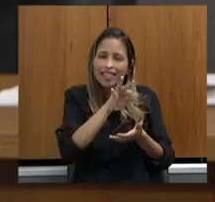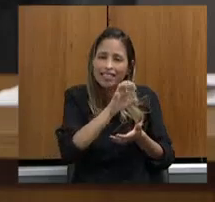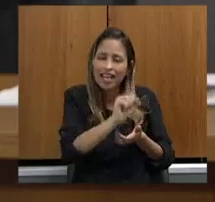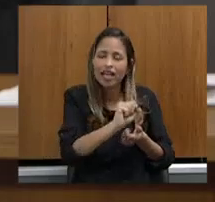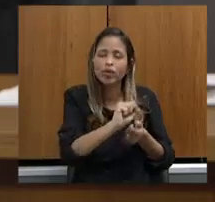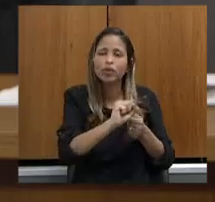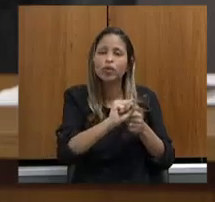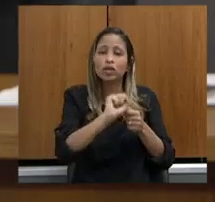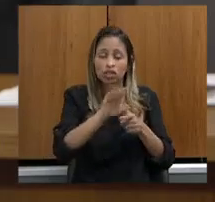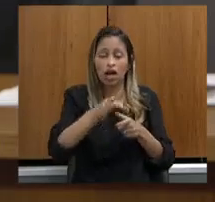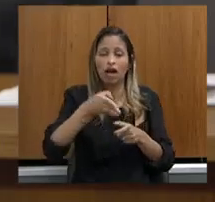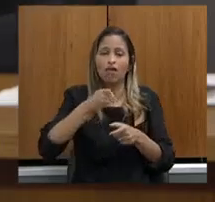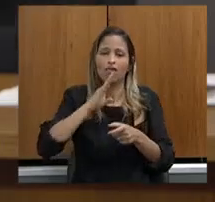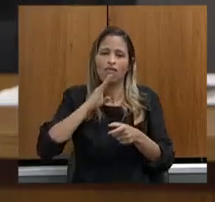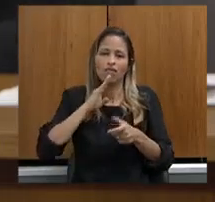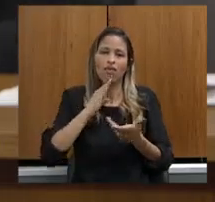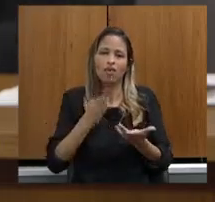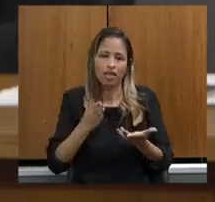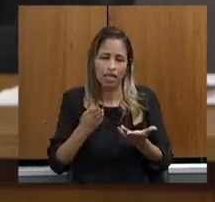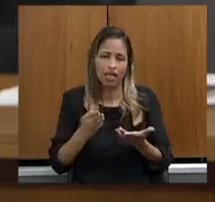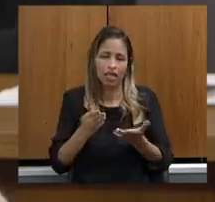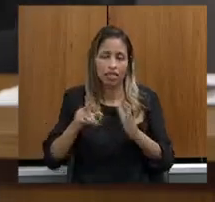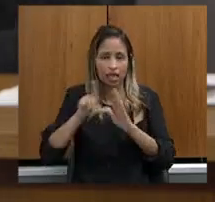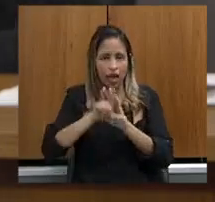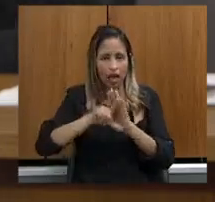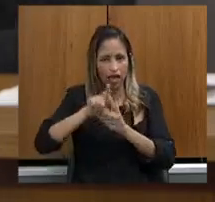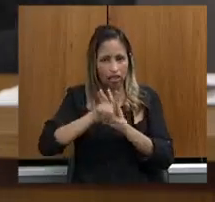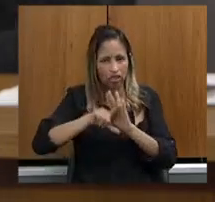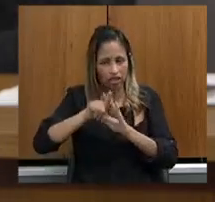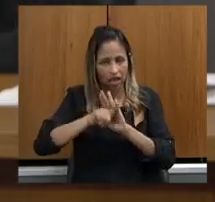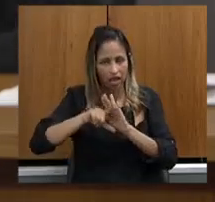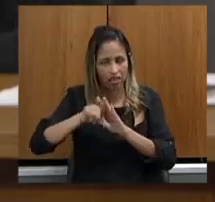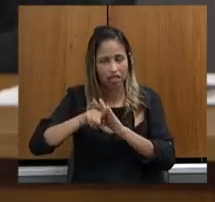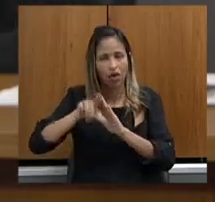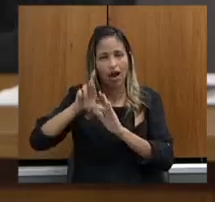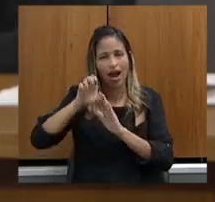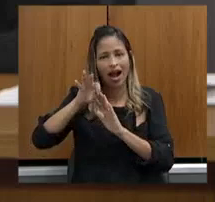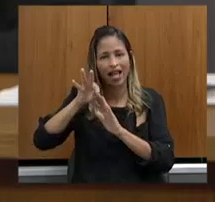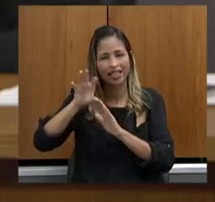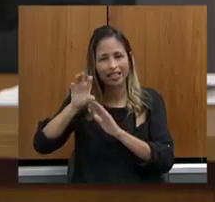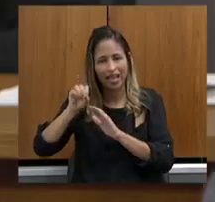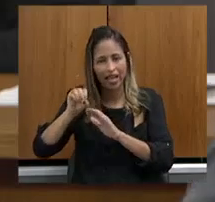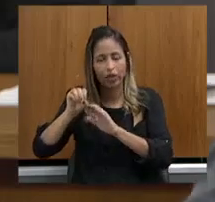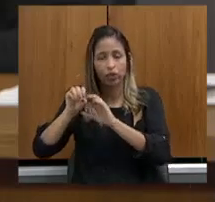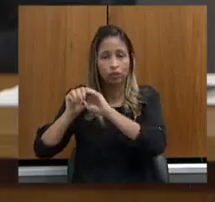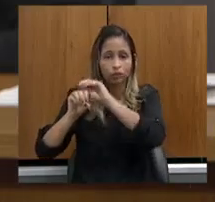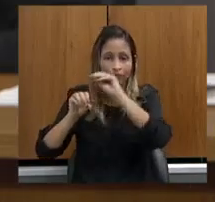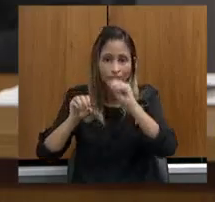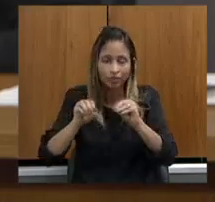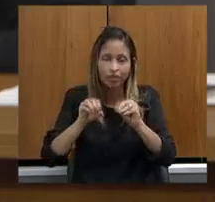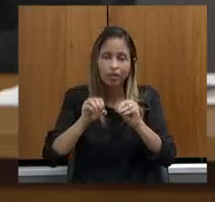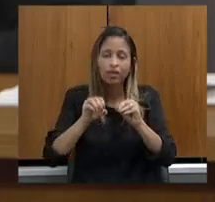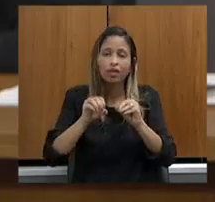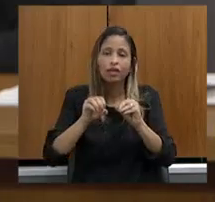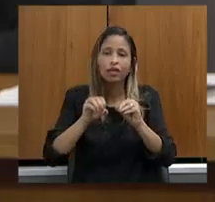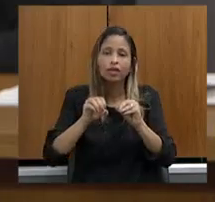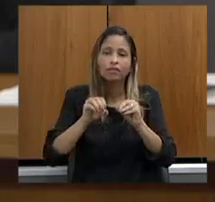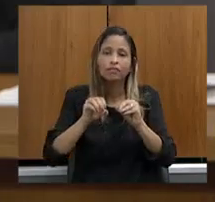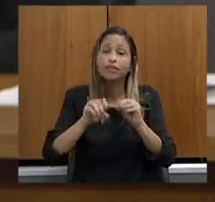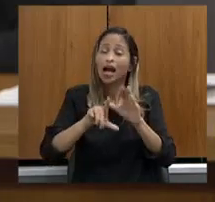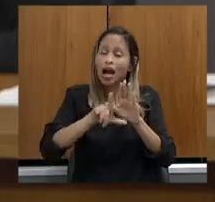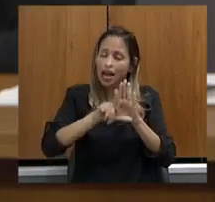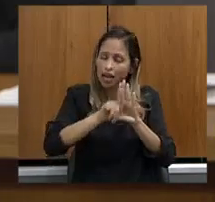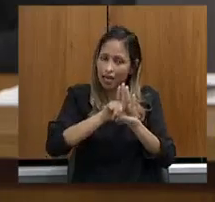e a senhora conhece é muito bem a legislação a gente trata do rateio de despesas do fundeb referem a lei O que a lei